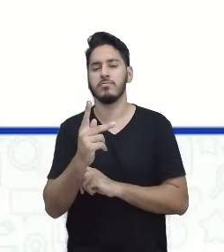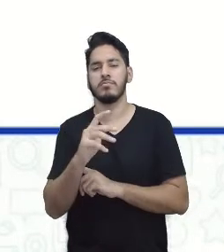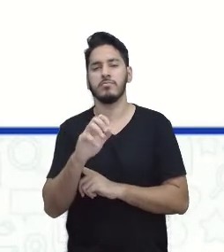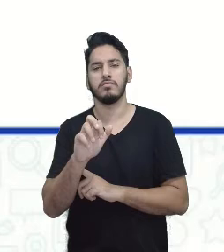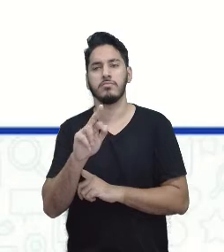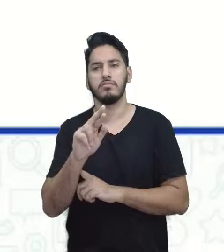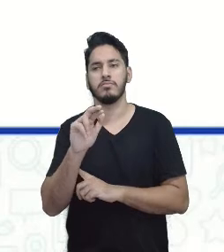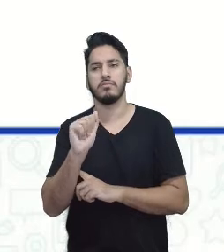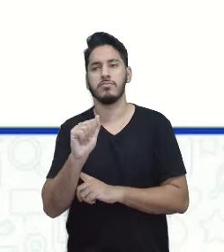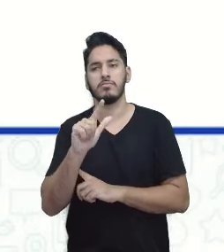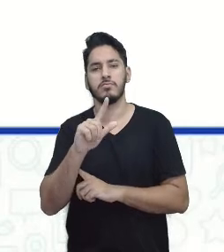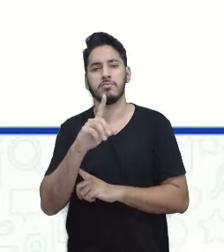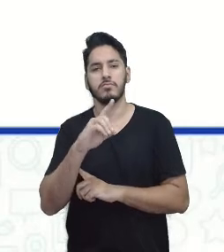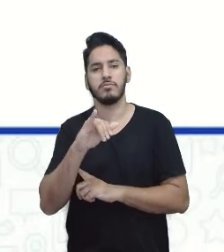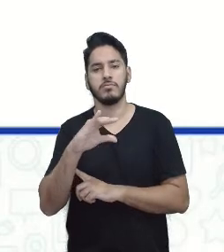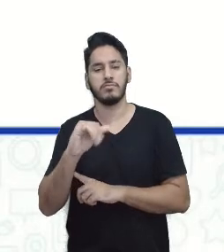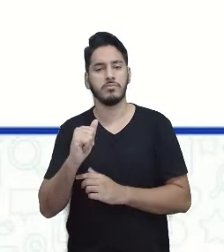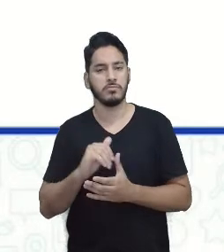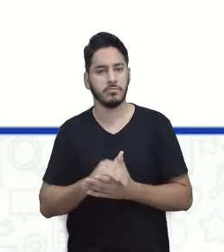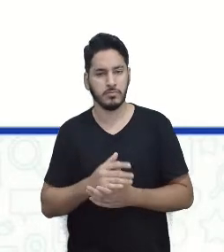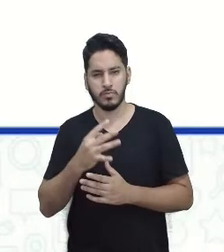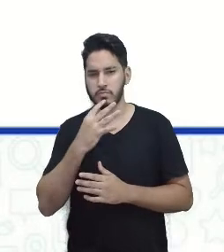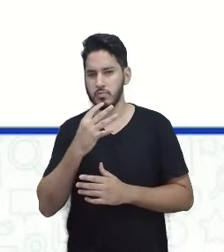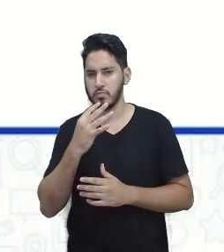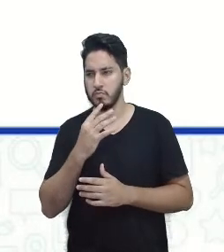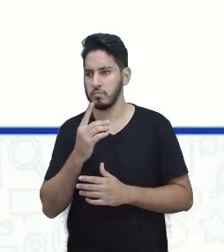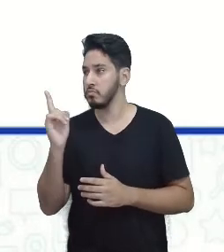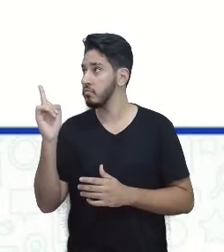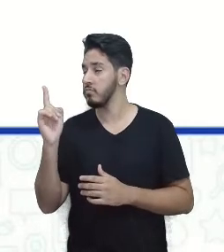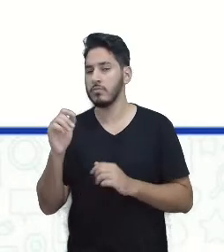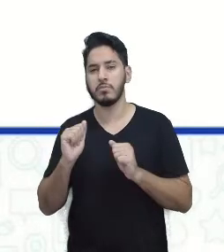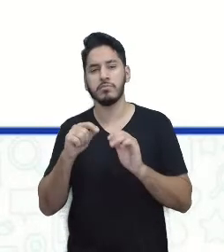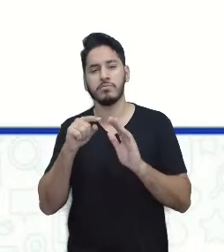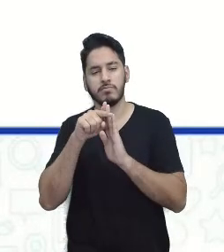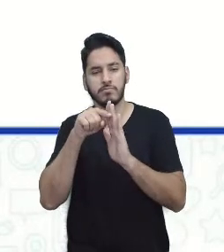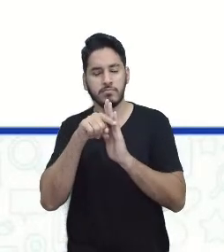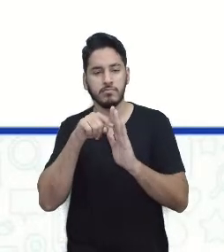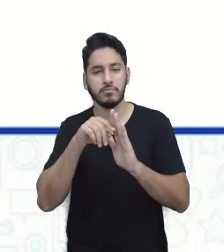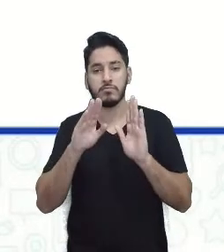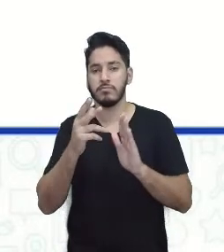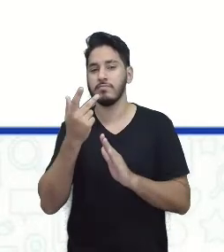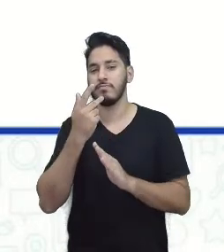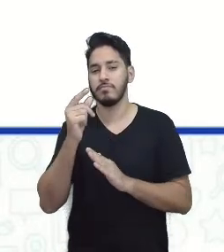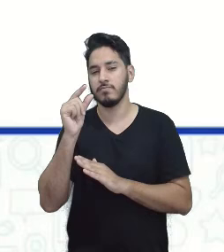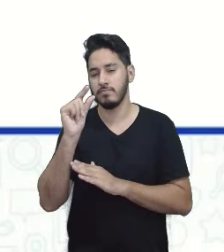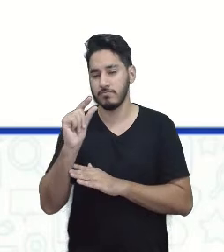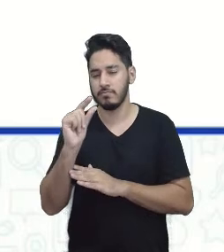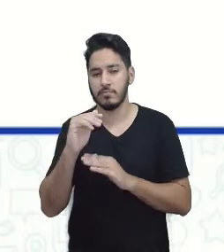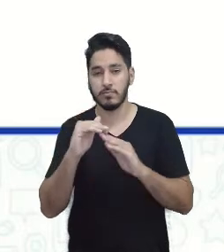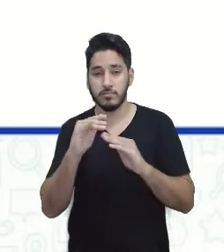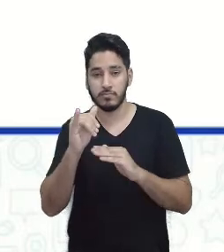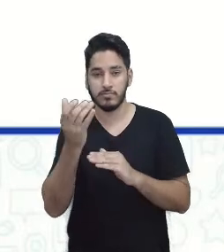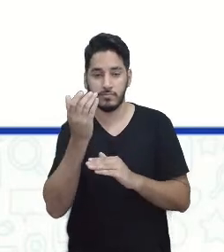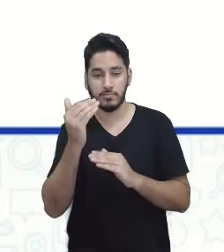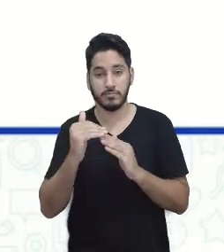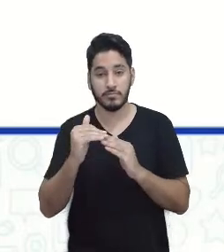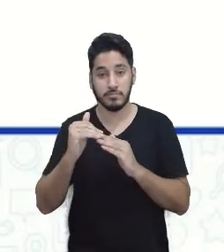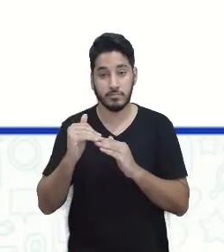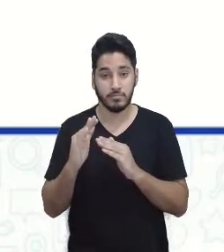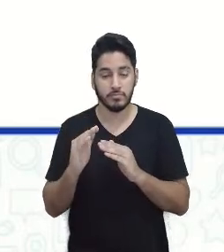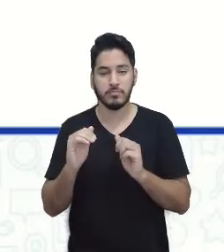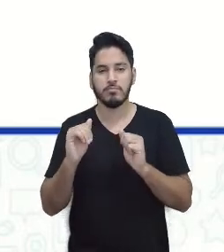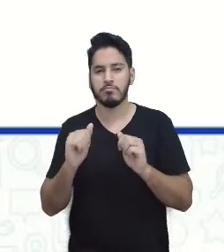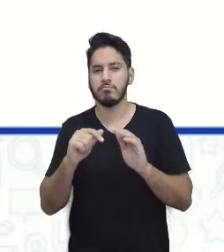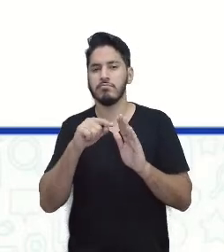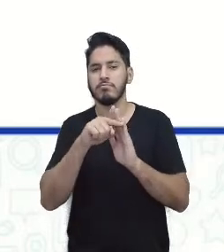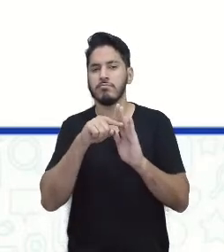Heráldica. Vocês conhecem essa palavra? Podem pesquisar mais. A gente vai falar um pouco, mas quem quiser saber mais,